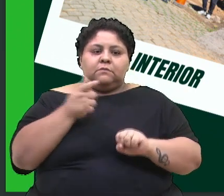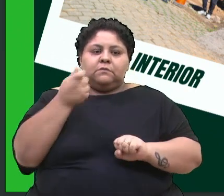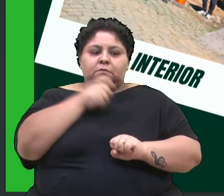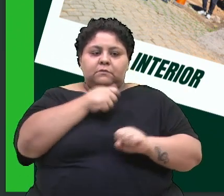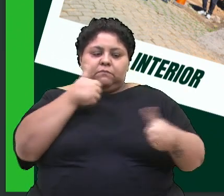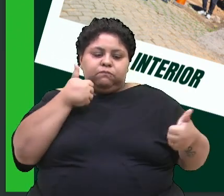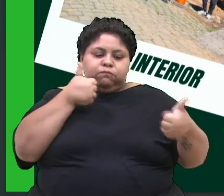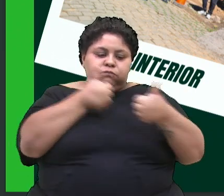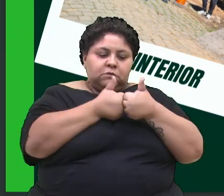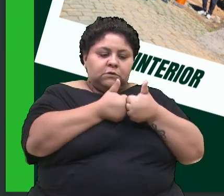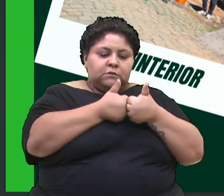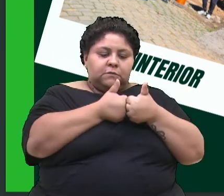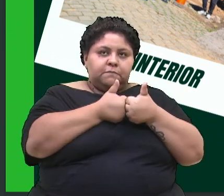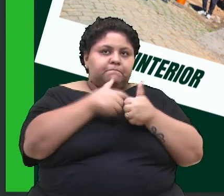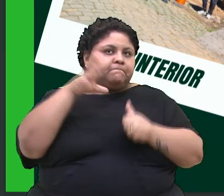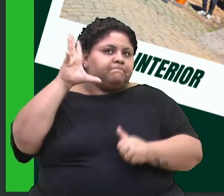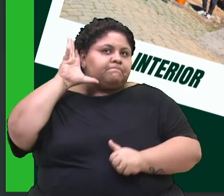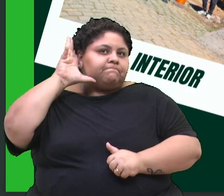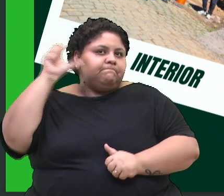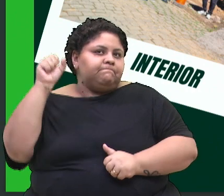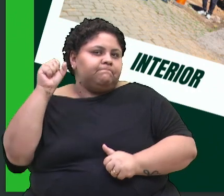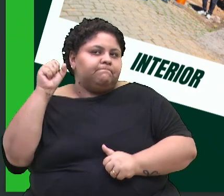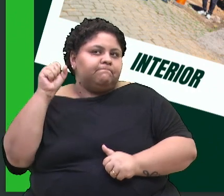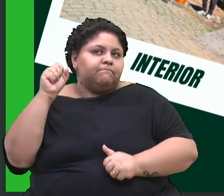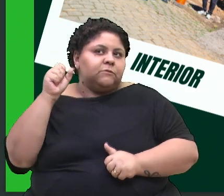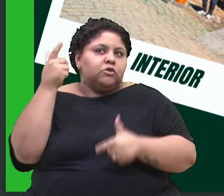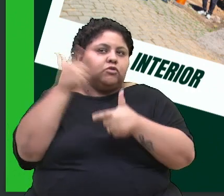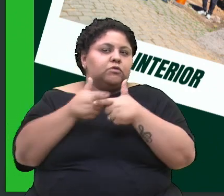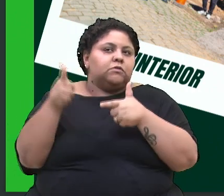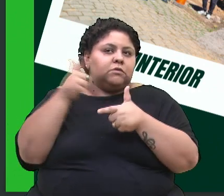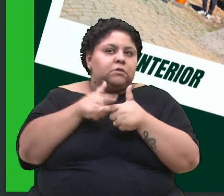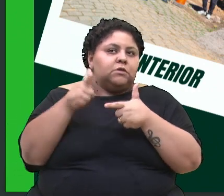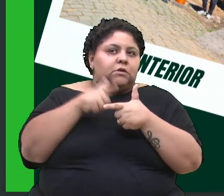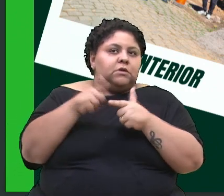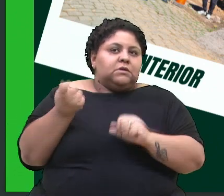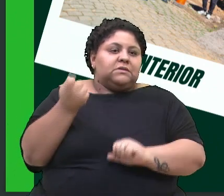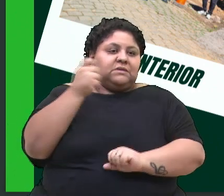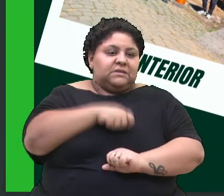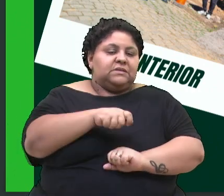proximidade ouvir quais são os gargalos e as necessidades.